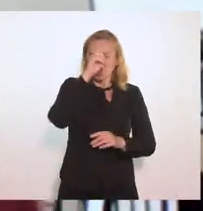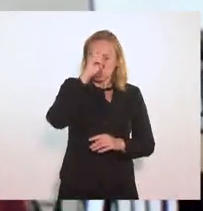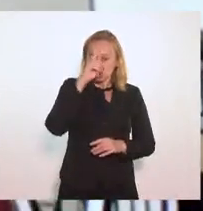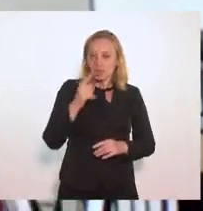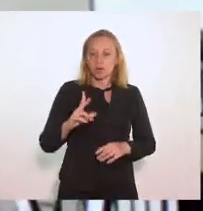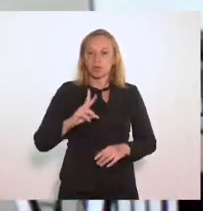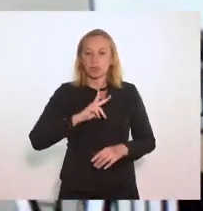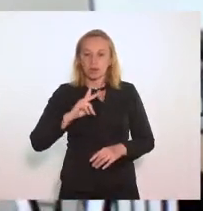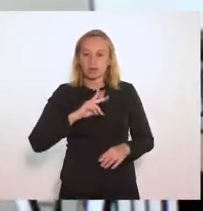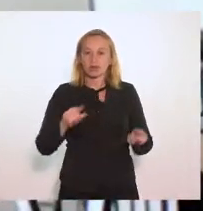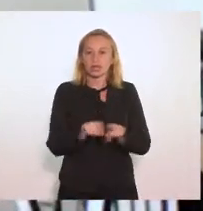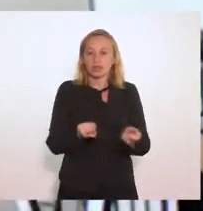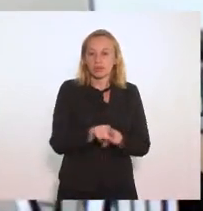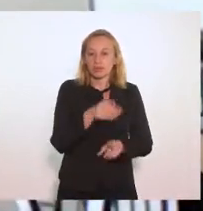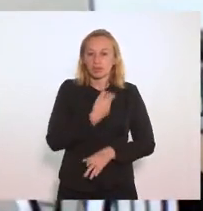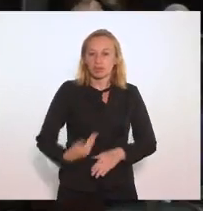saúde.